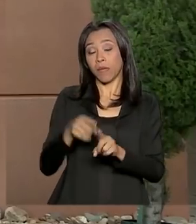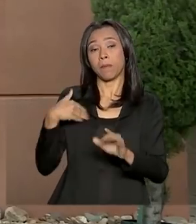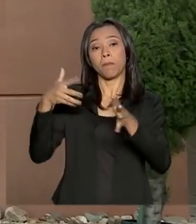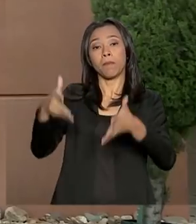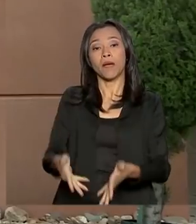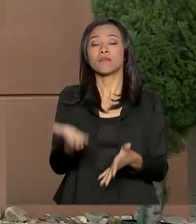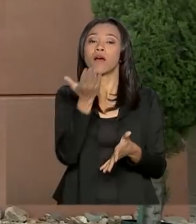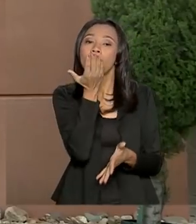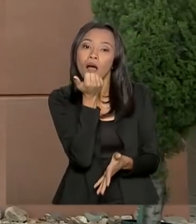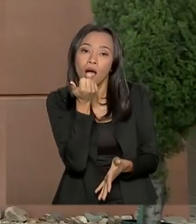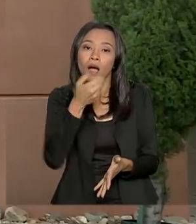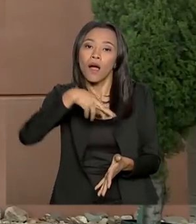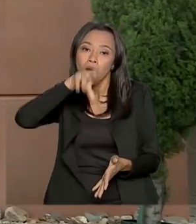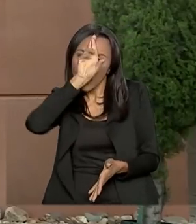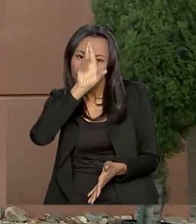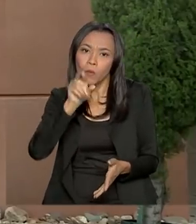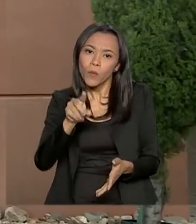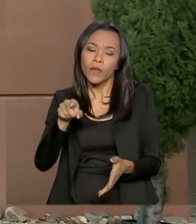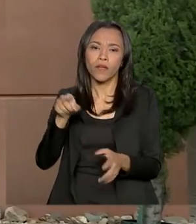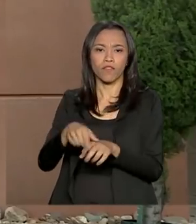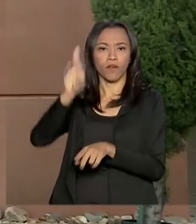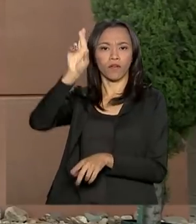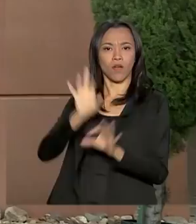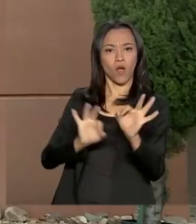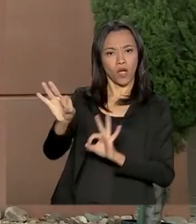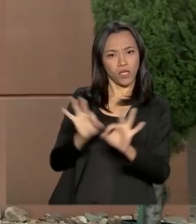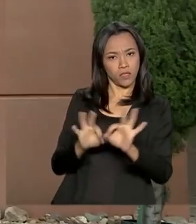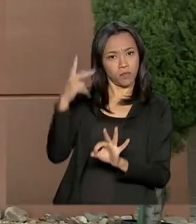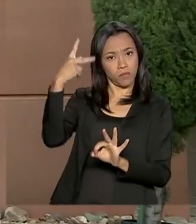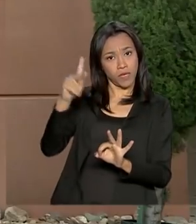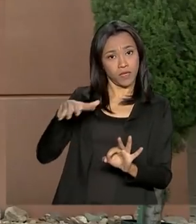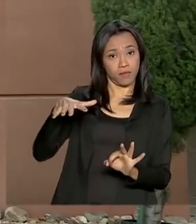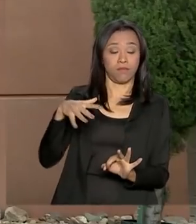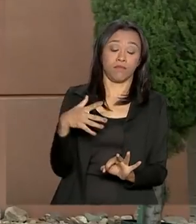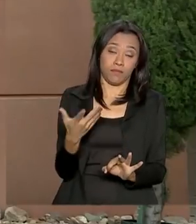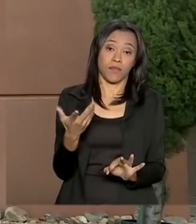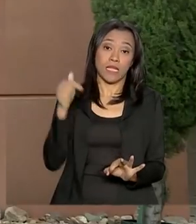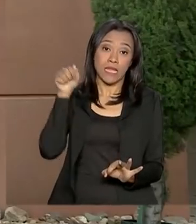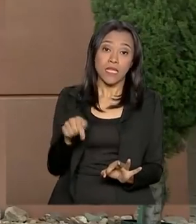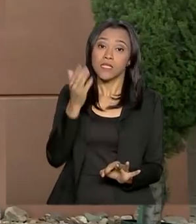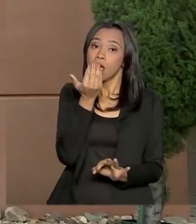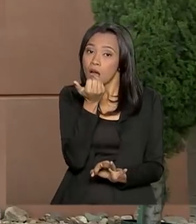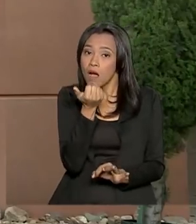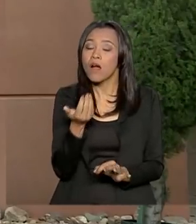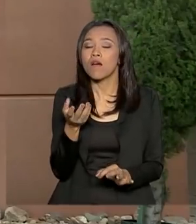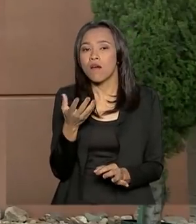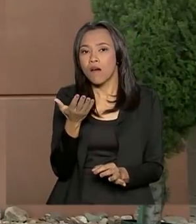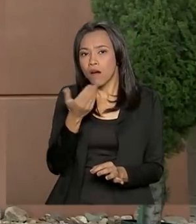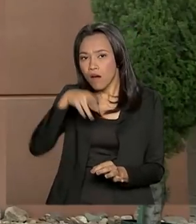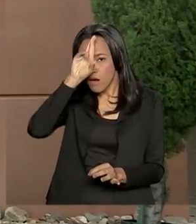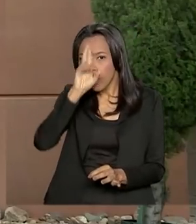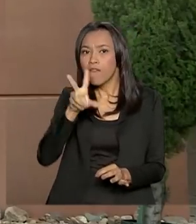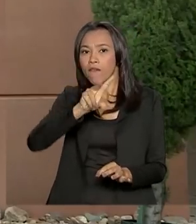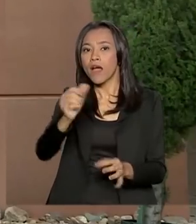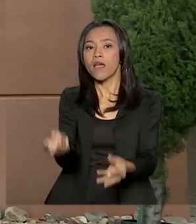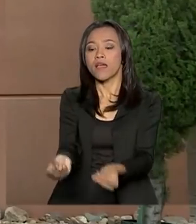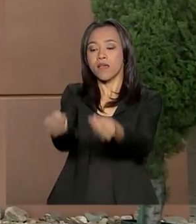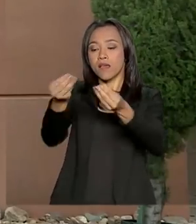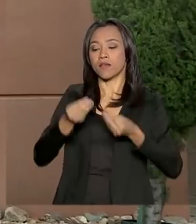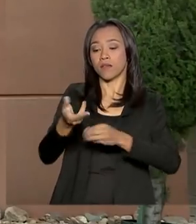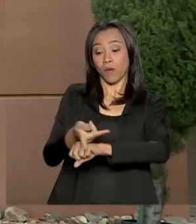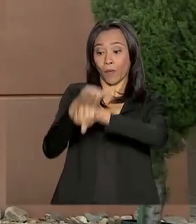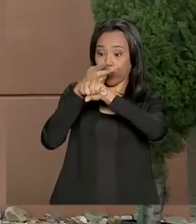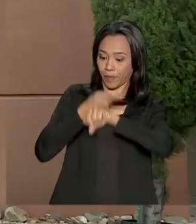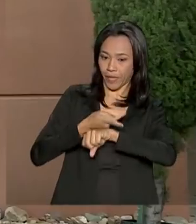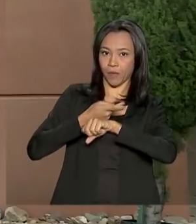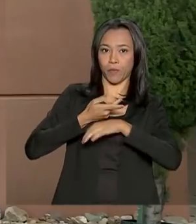almoço oferecido pelo Conselho de Relações Exteriores de Dallas-Fort Worth. Nesse almoço, o presidente vai receber o prêmio de personalidade do